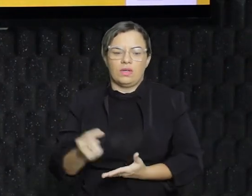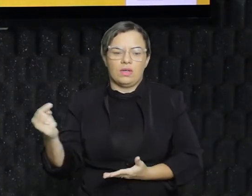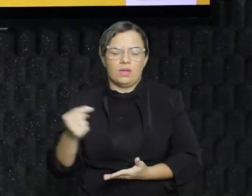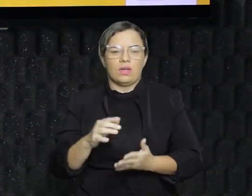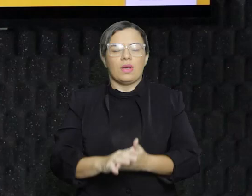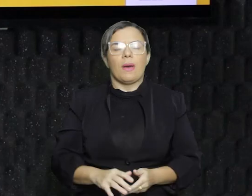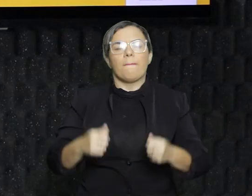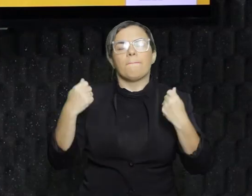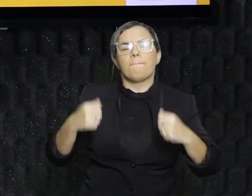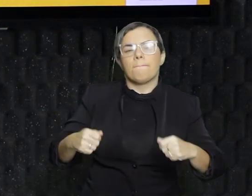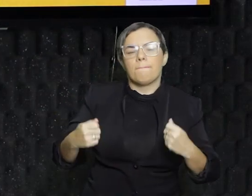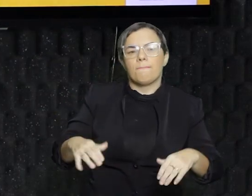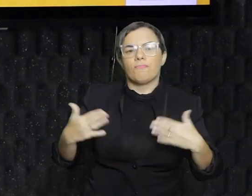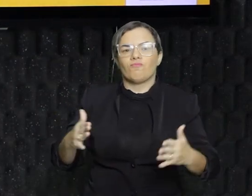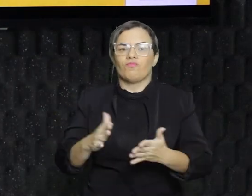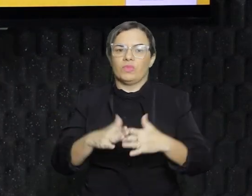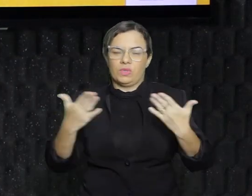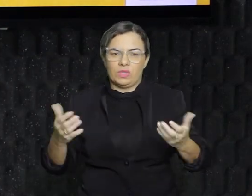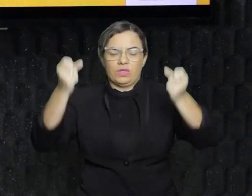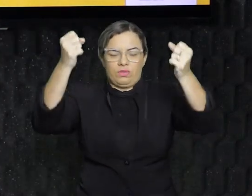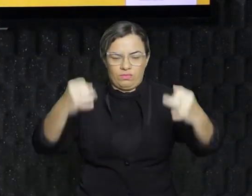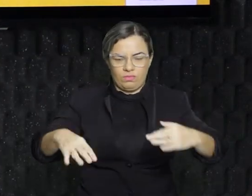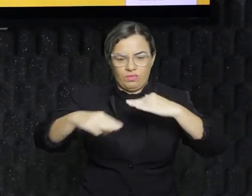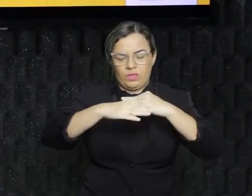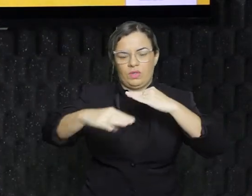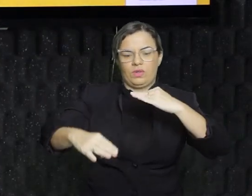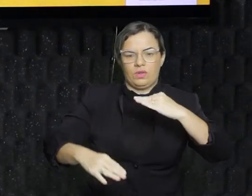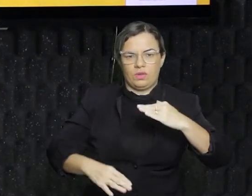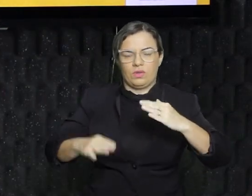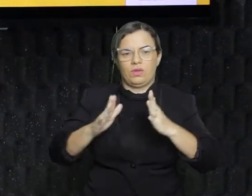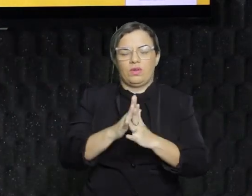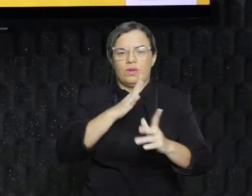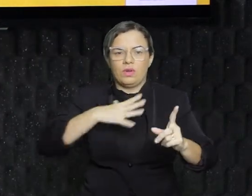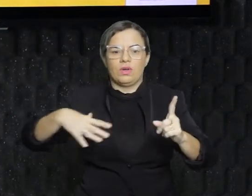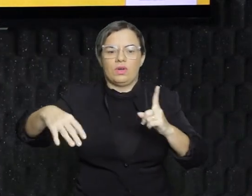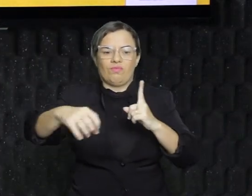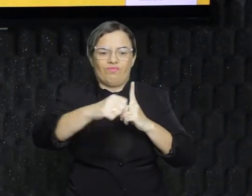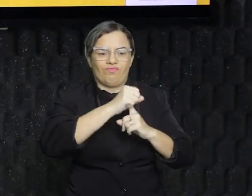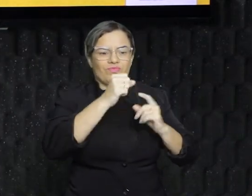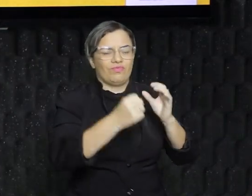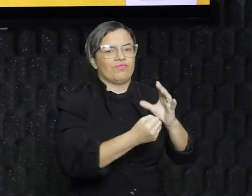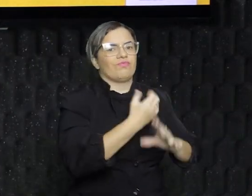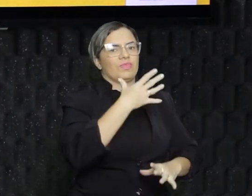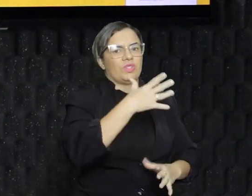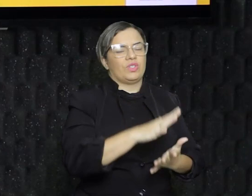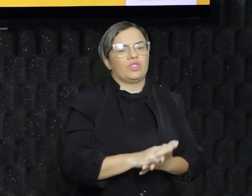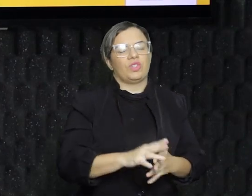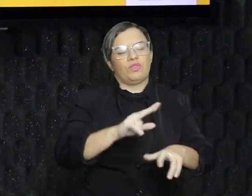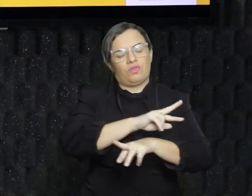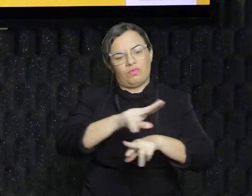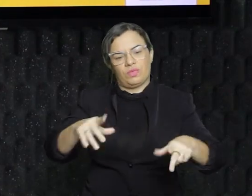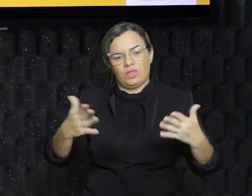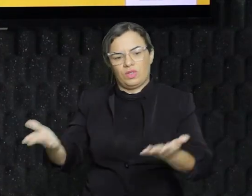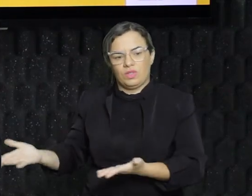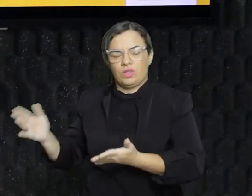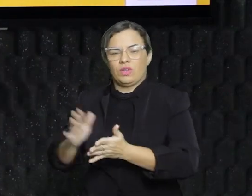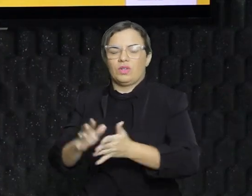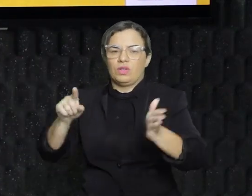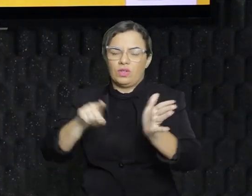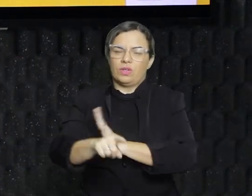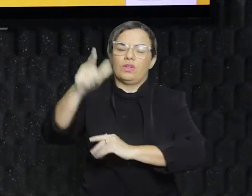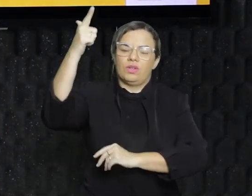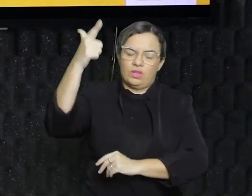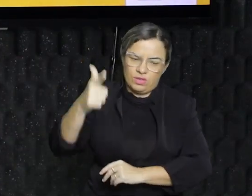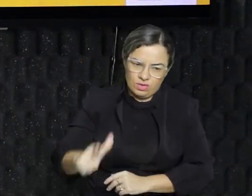seja, ele está falando de desigualdade social que a globalização pode gerar, não é? Vamos lá agora para o comando, repetir, e vamos